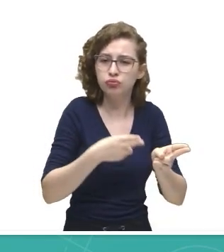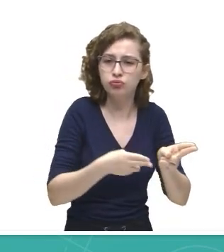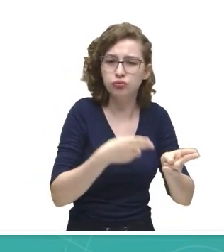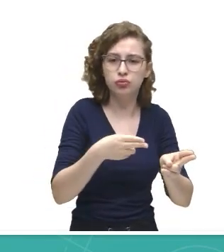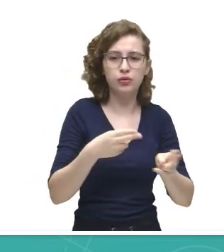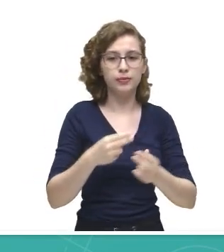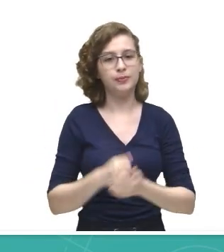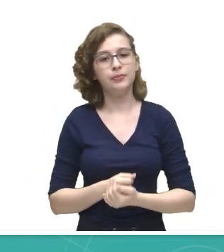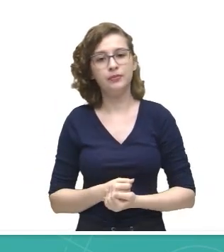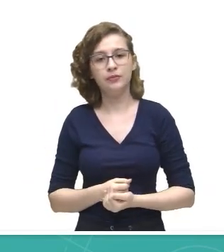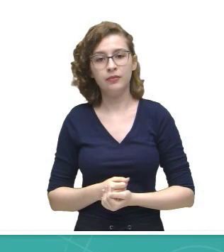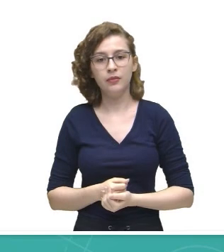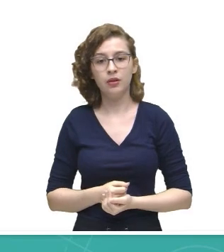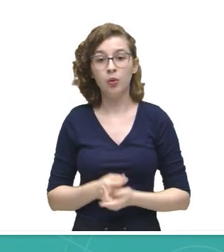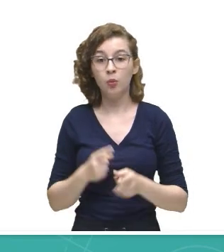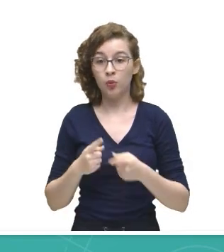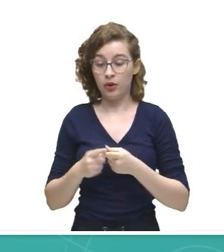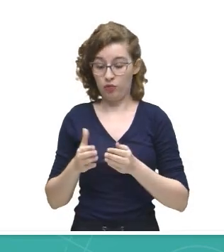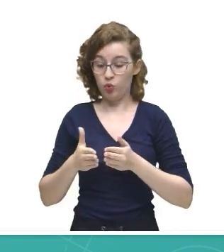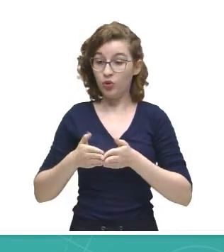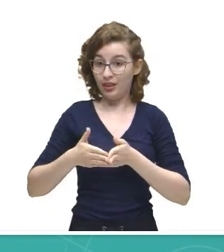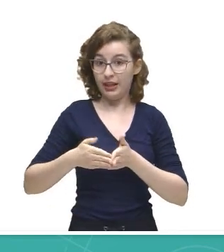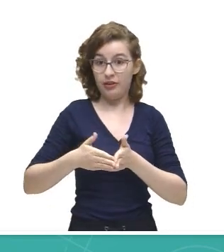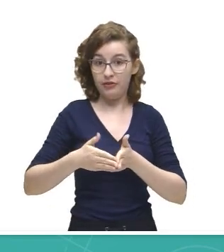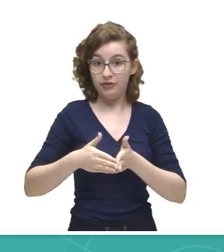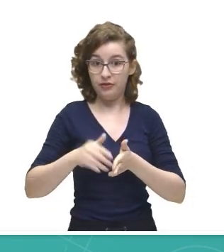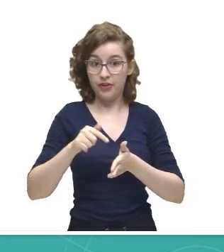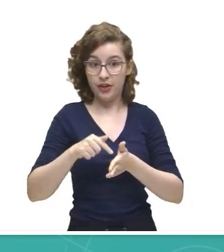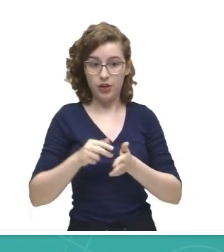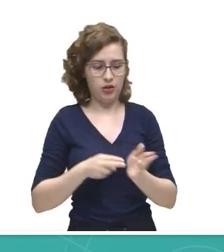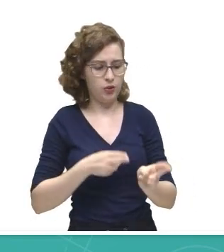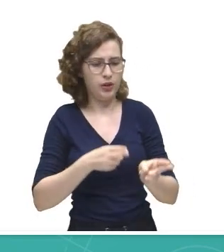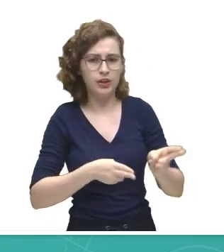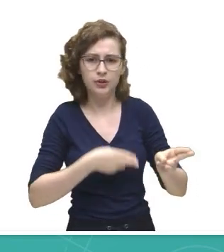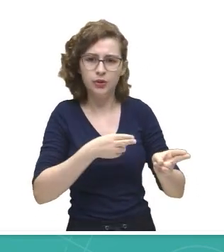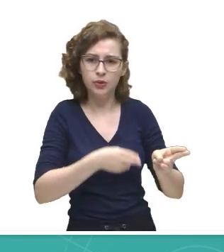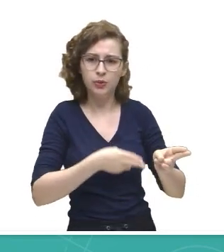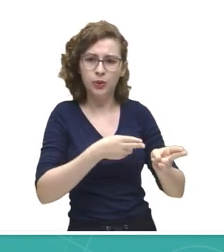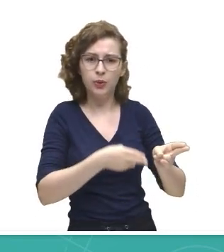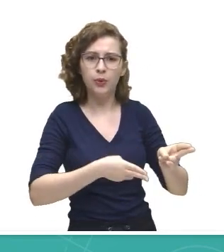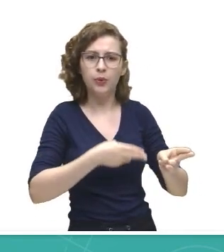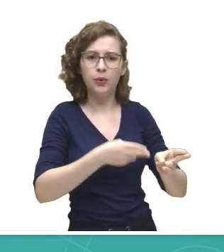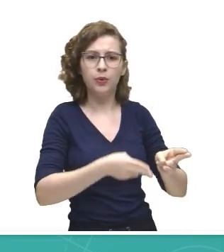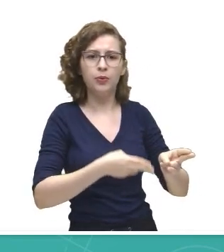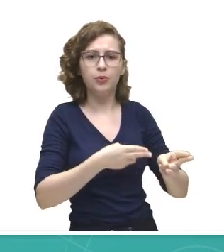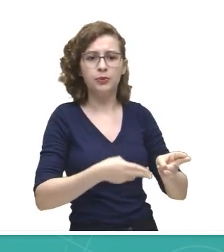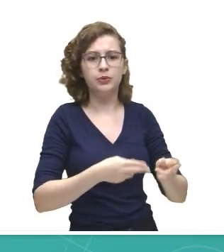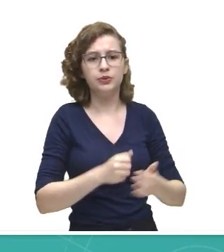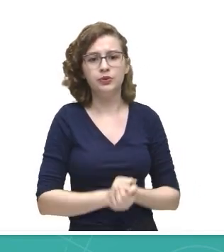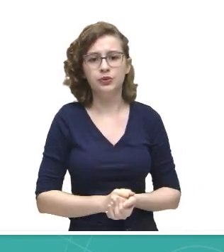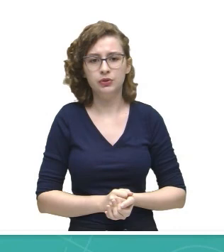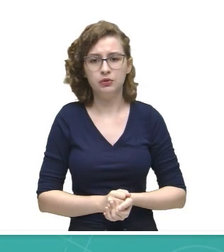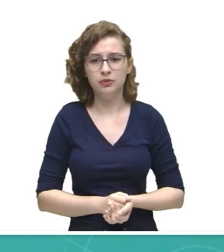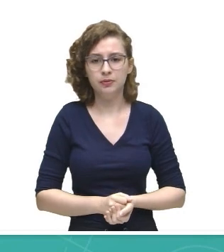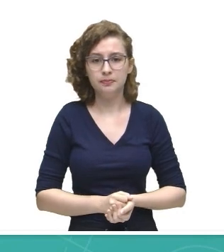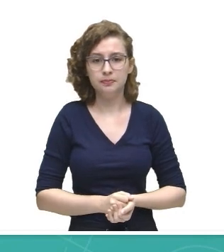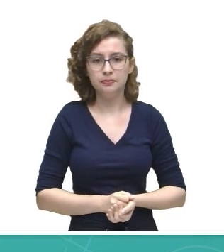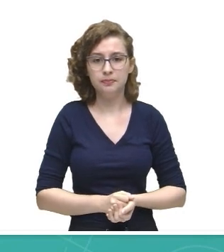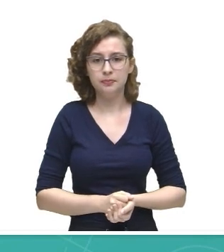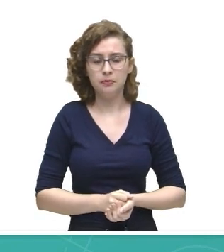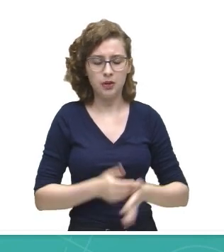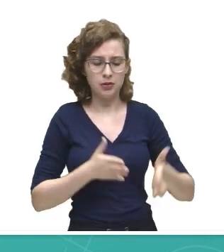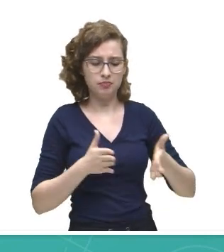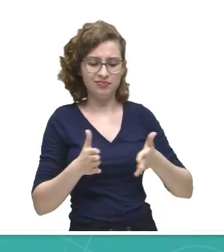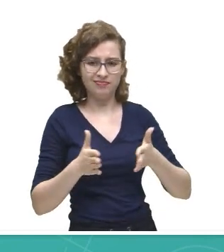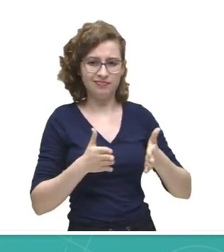aí dos navios, das locomotivas, que esse período